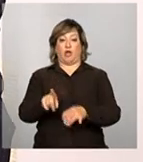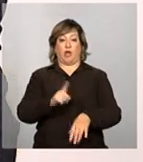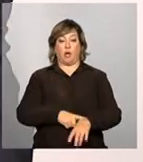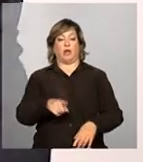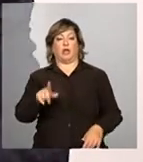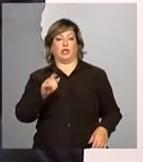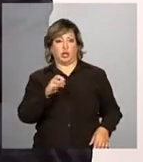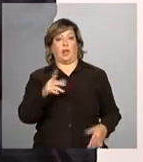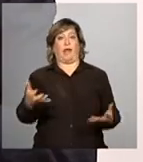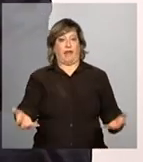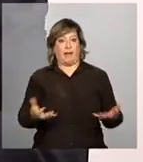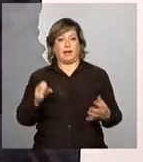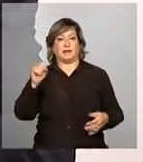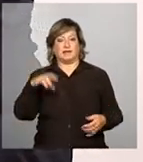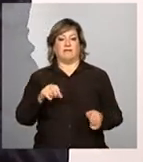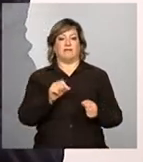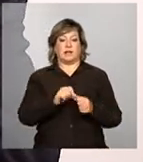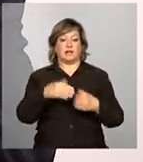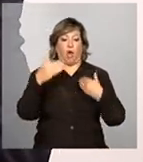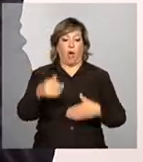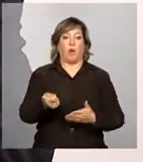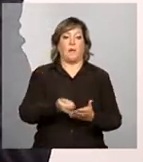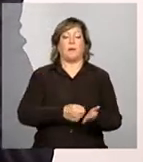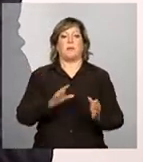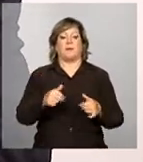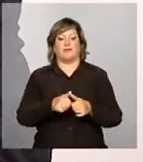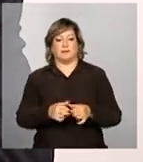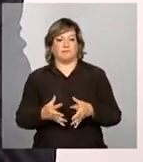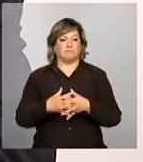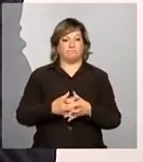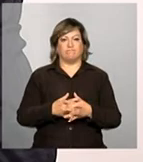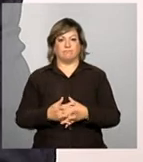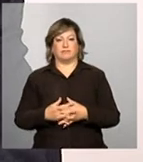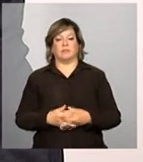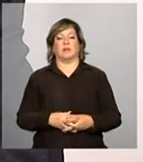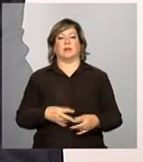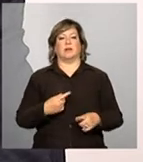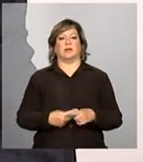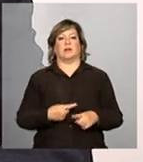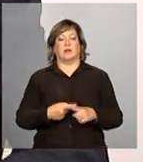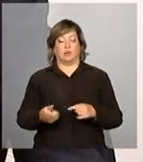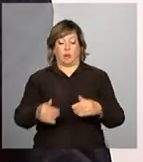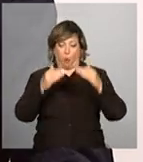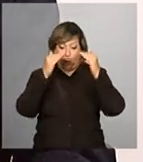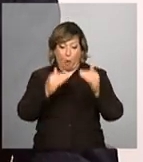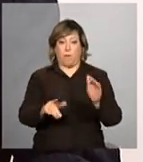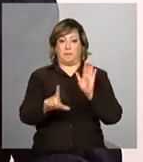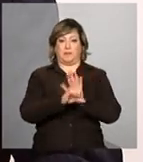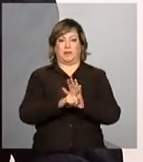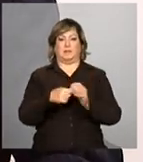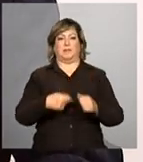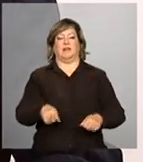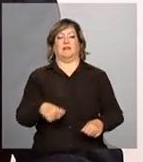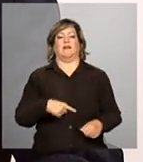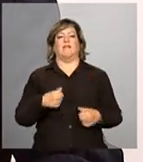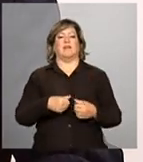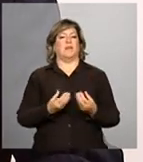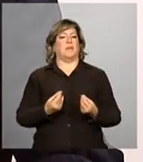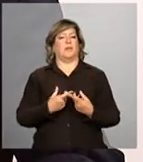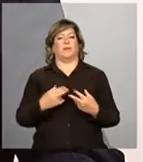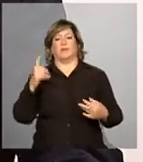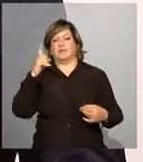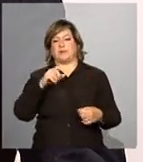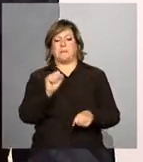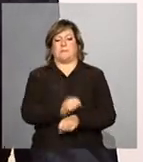fazer concurso público mas ele fica ali na linha mesmo já de cumprimento da lei e fica com as coisas muito complicadas